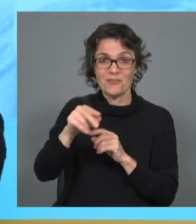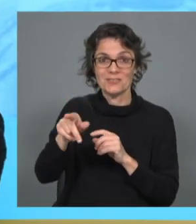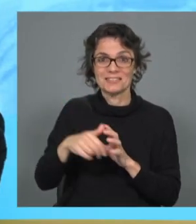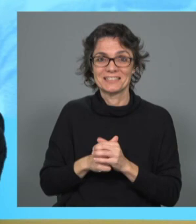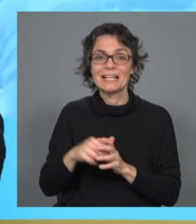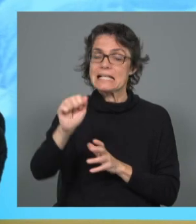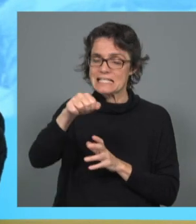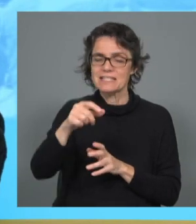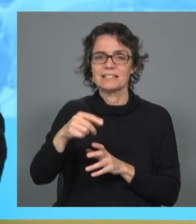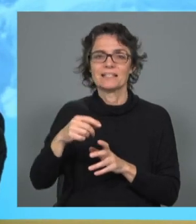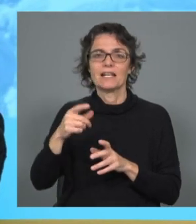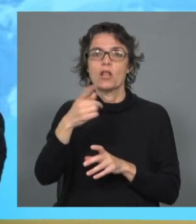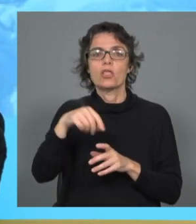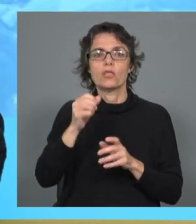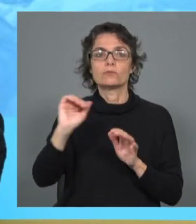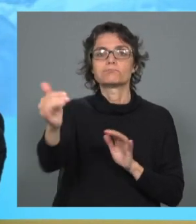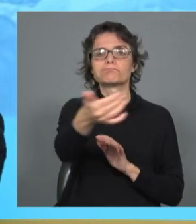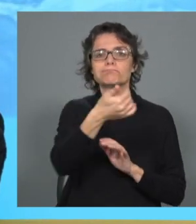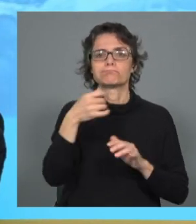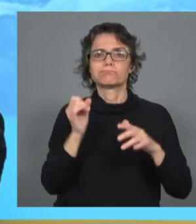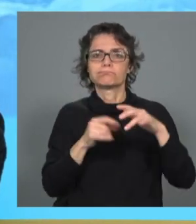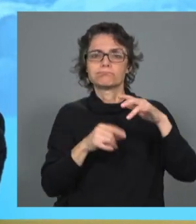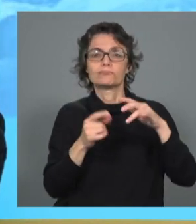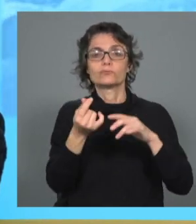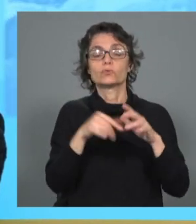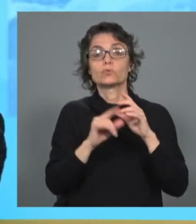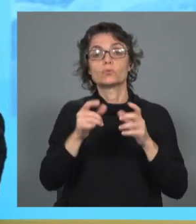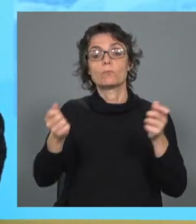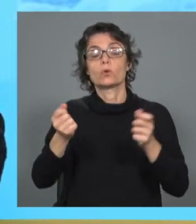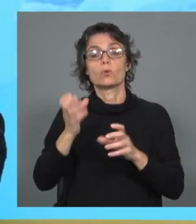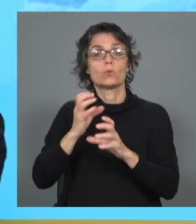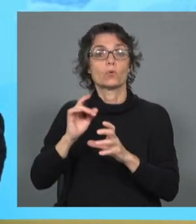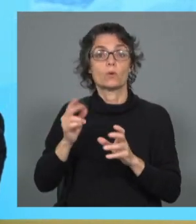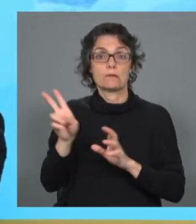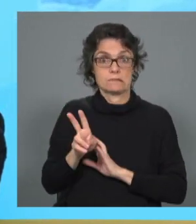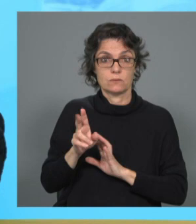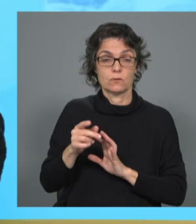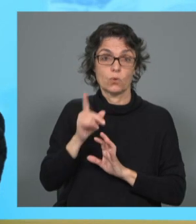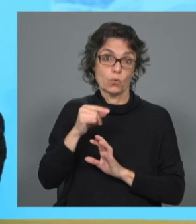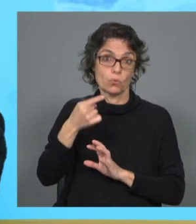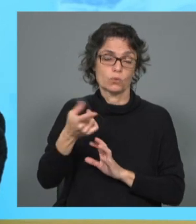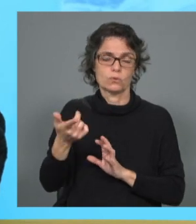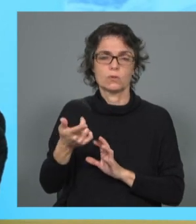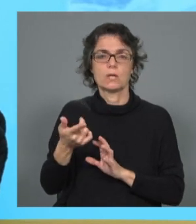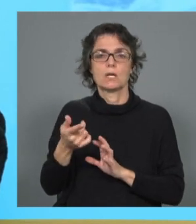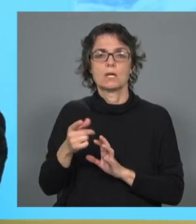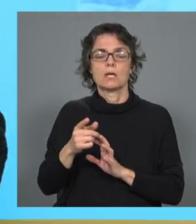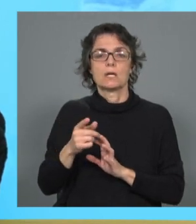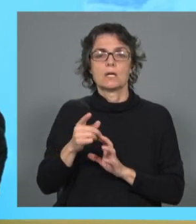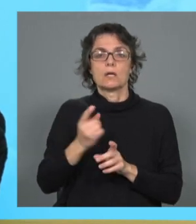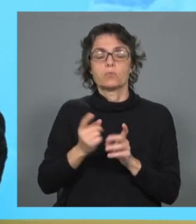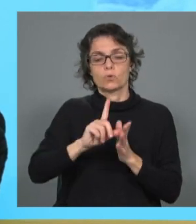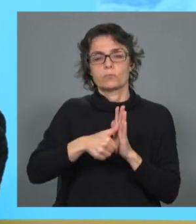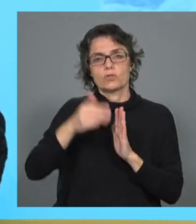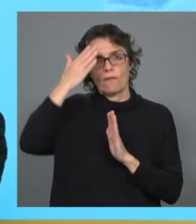uma angariação de fundos para conseguirmos dinheiro para um segundo autocarro, porque inicialmente era esse o projeto. A verdade